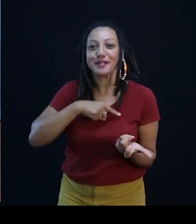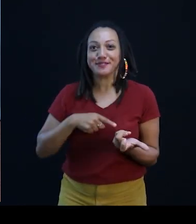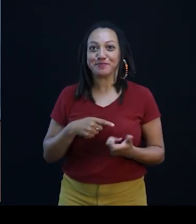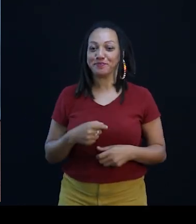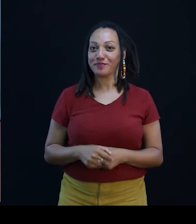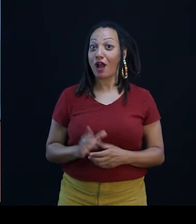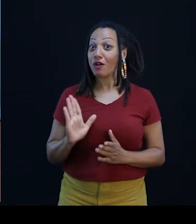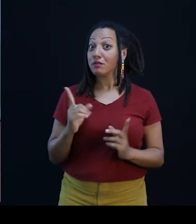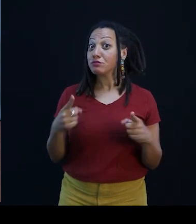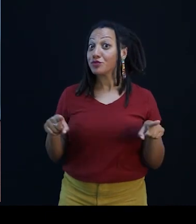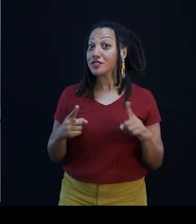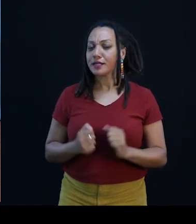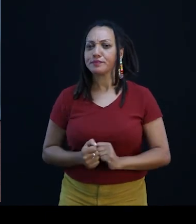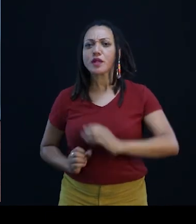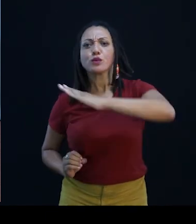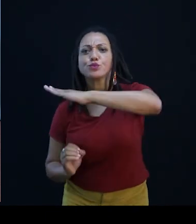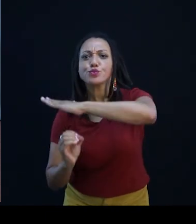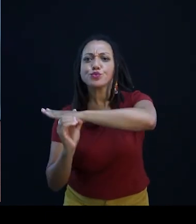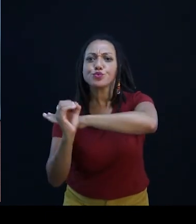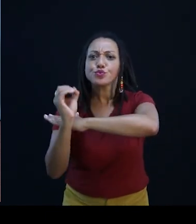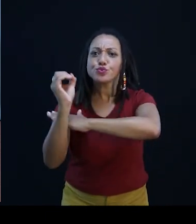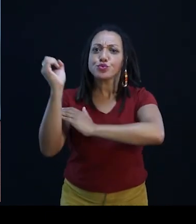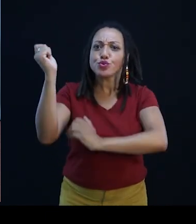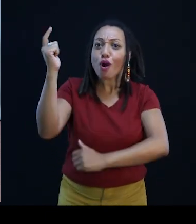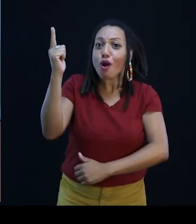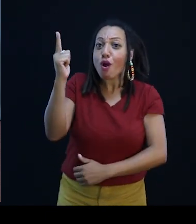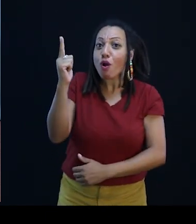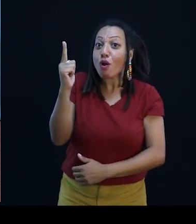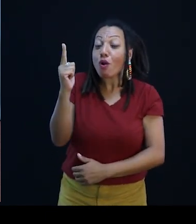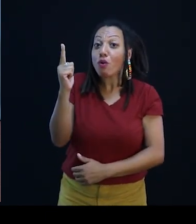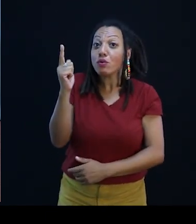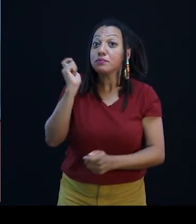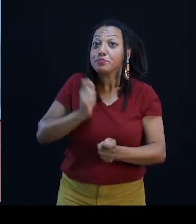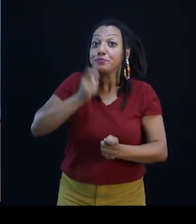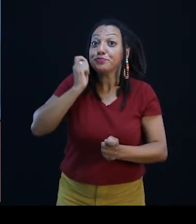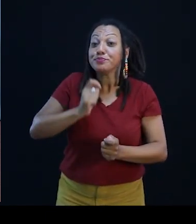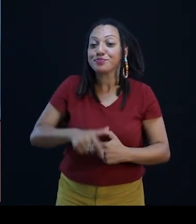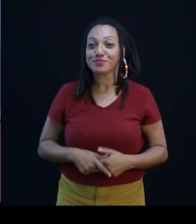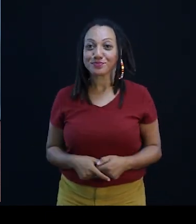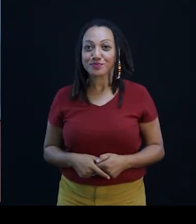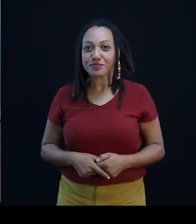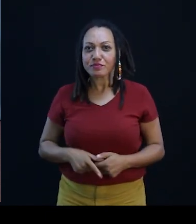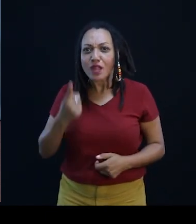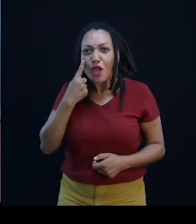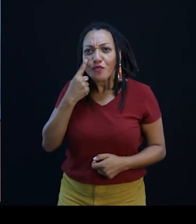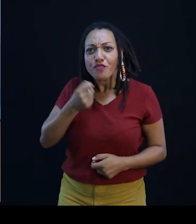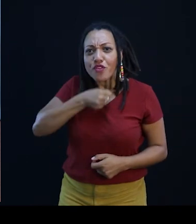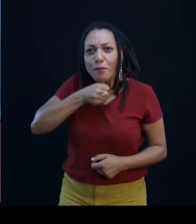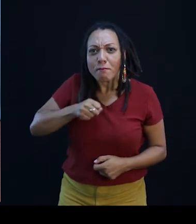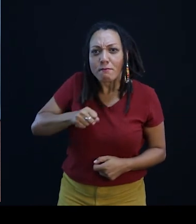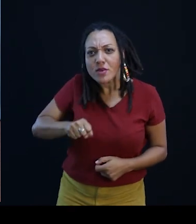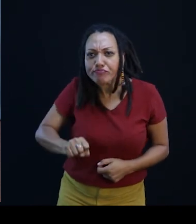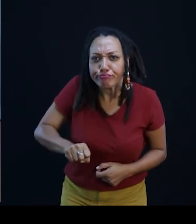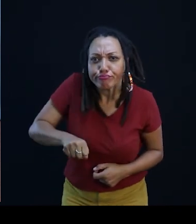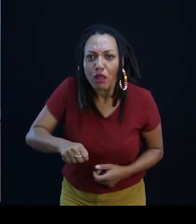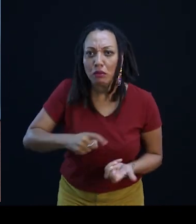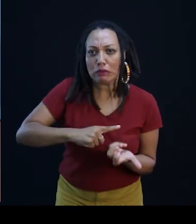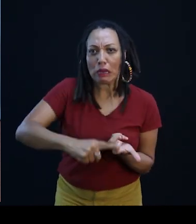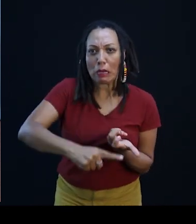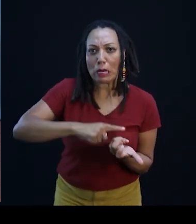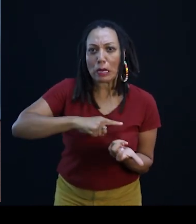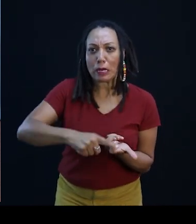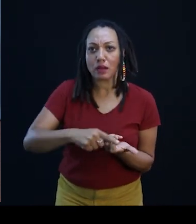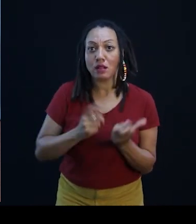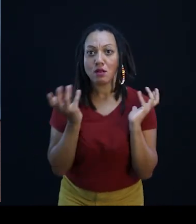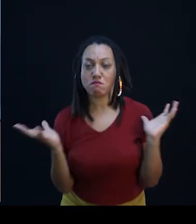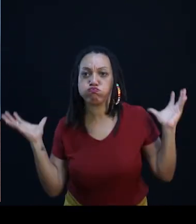vamos do começo, com a música, tá? O sol vem nascendo ali. Eu vi uma velhinha assim.